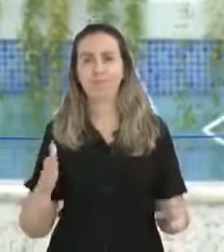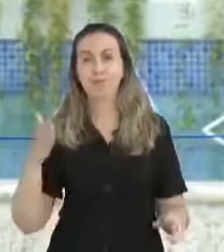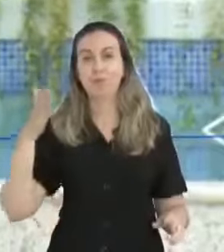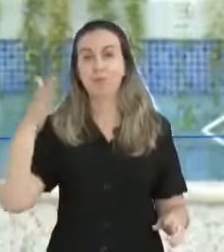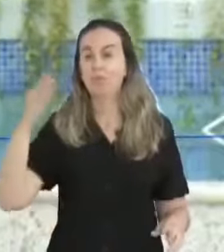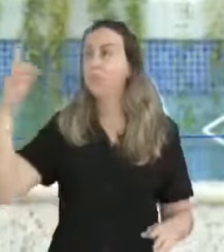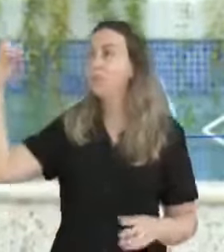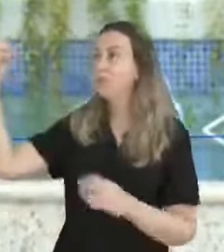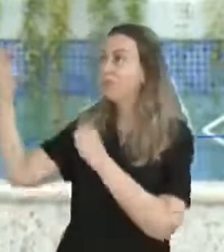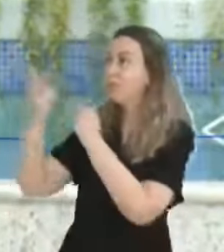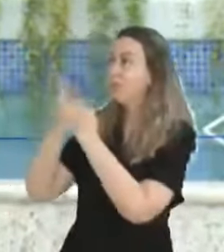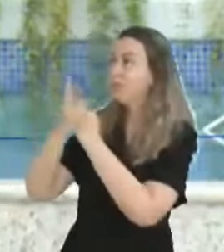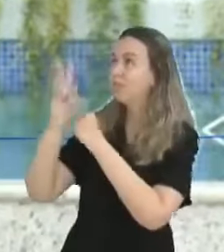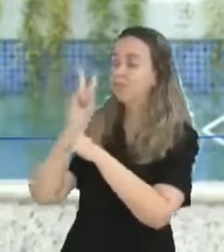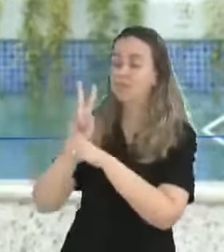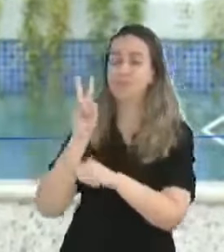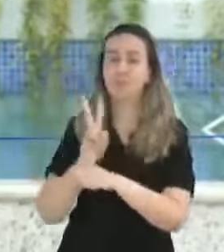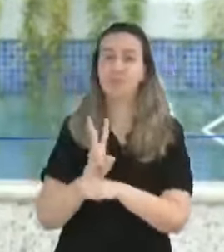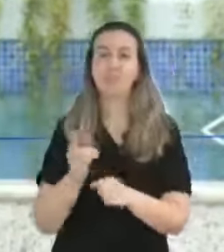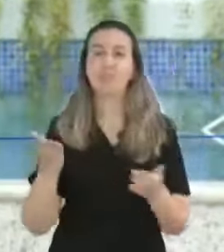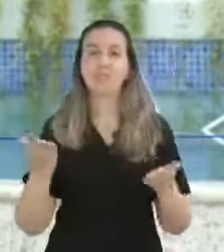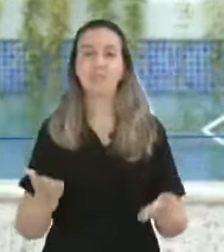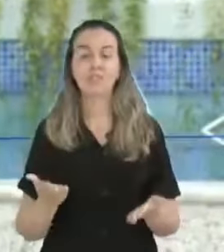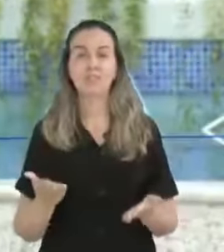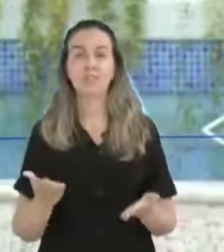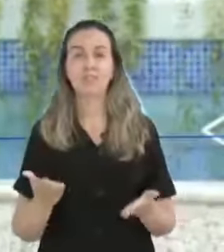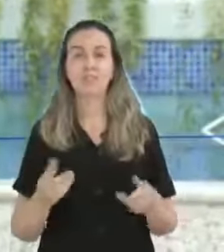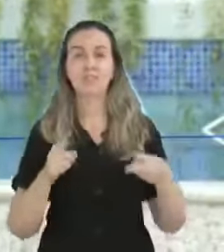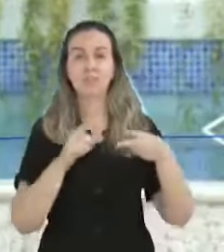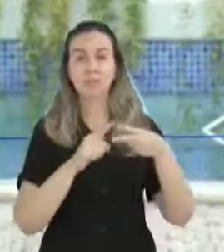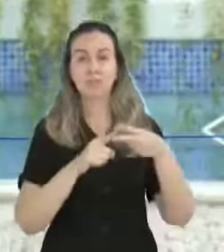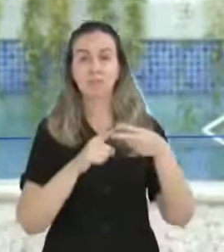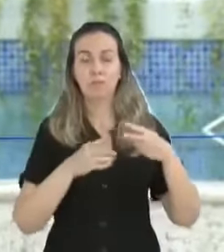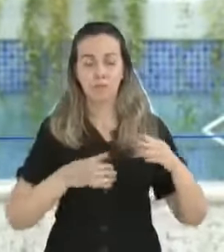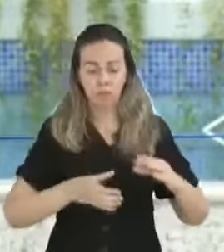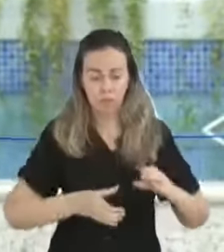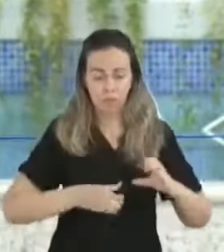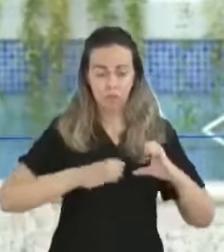Primeira coisa que Deus está pedindo do seu povo é conversão.